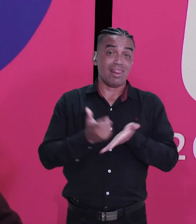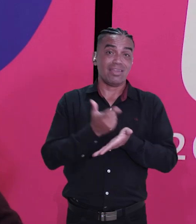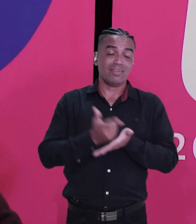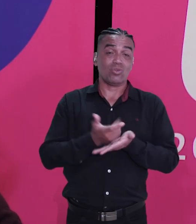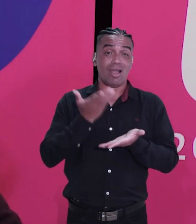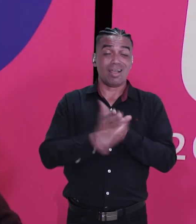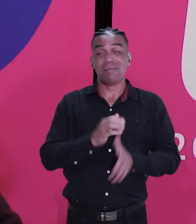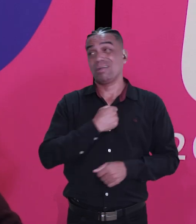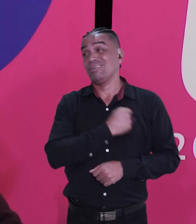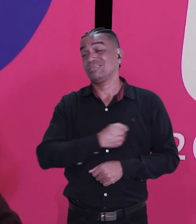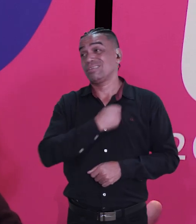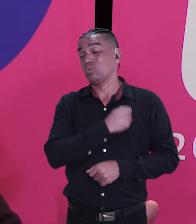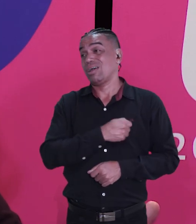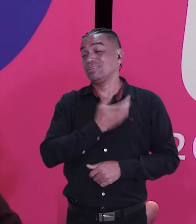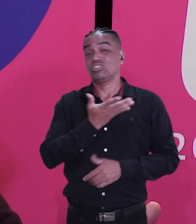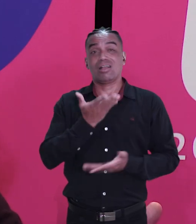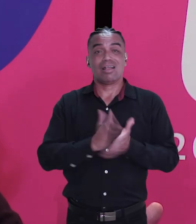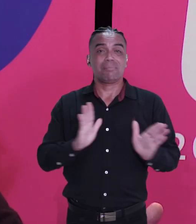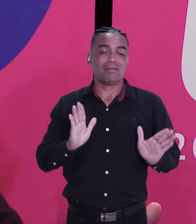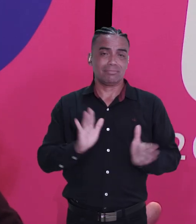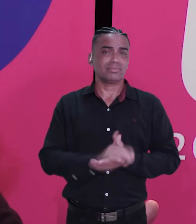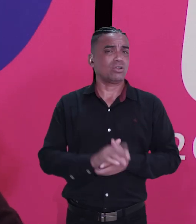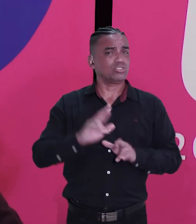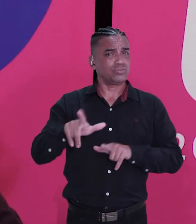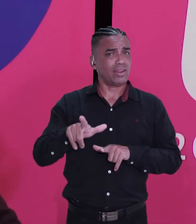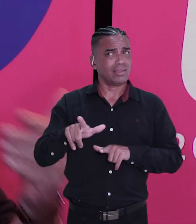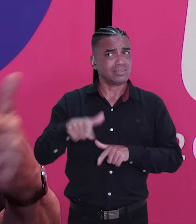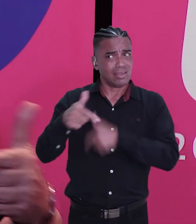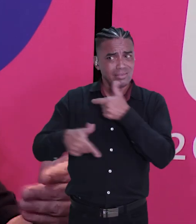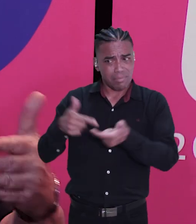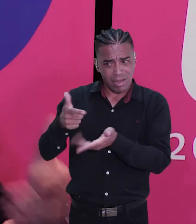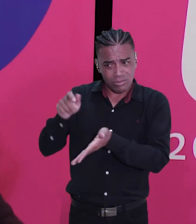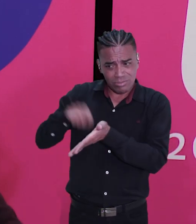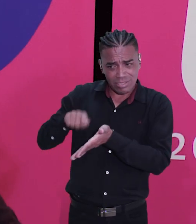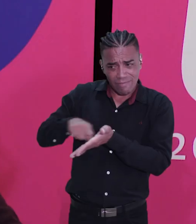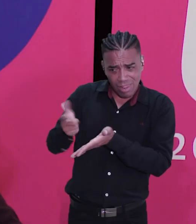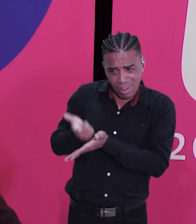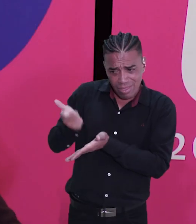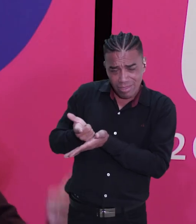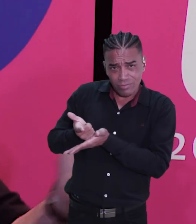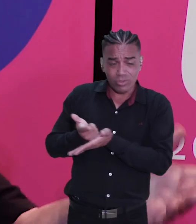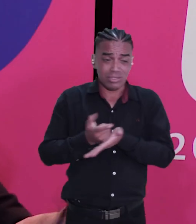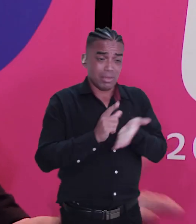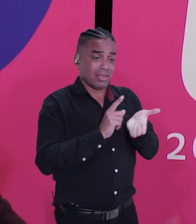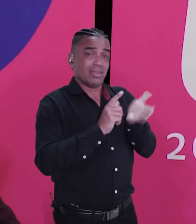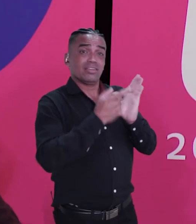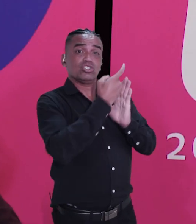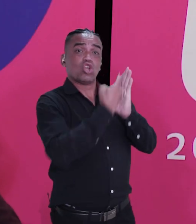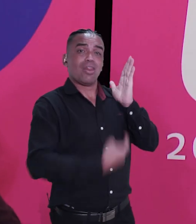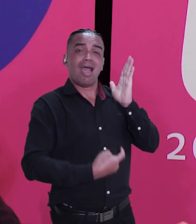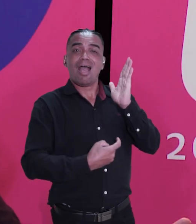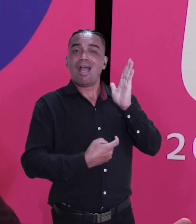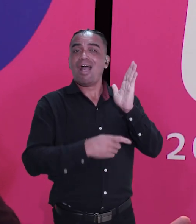Chega de Saudade, em que eu vi a diferença que era estar trabalhando naquele livro e os artigos de jornal